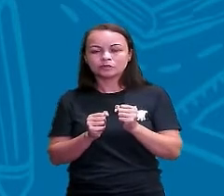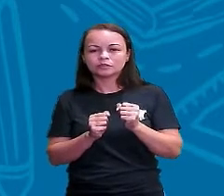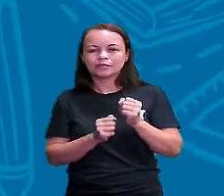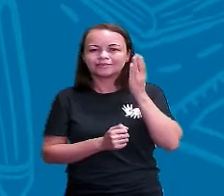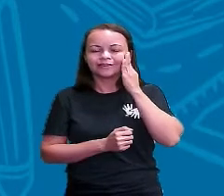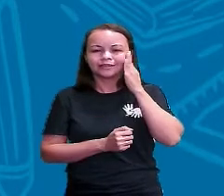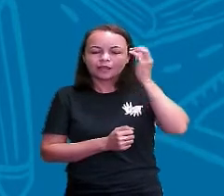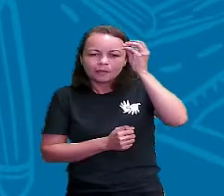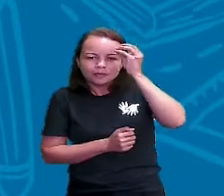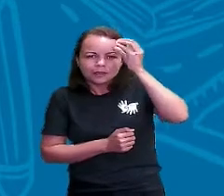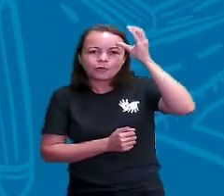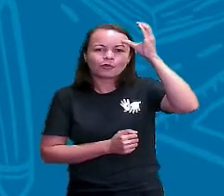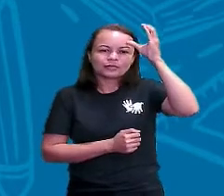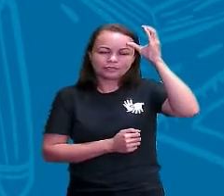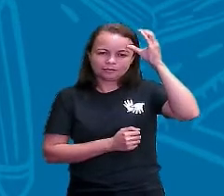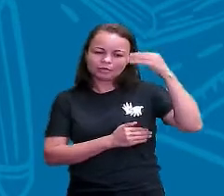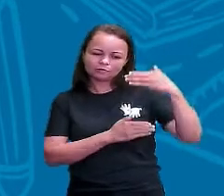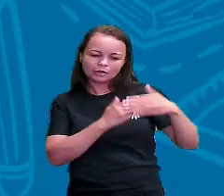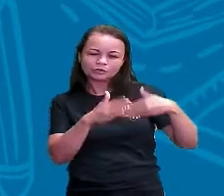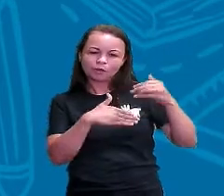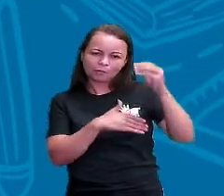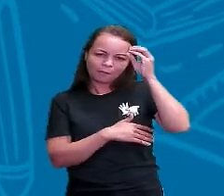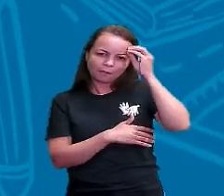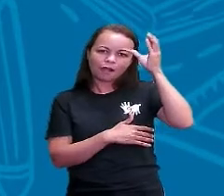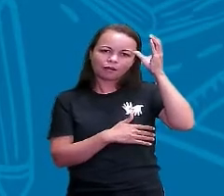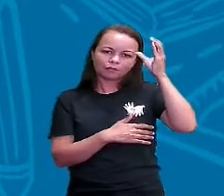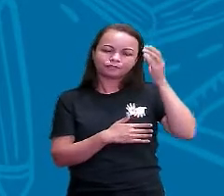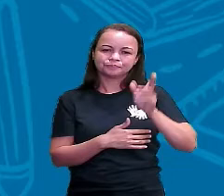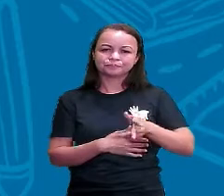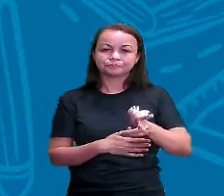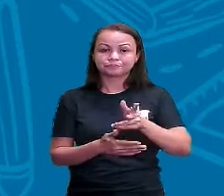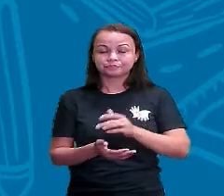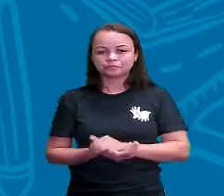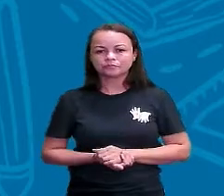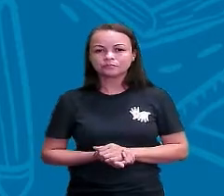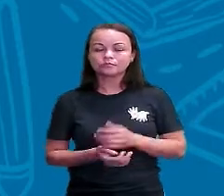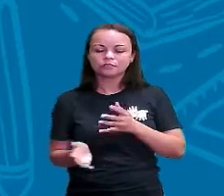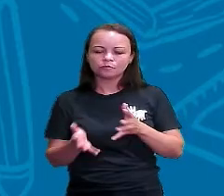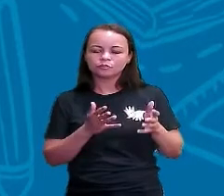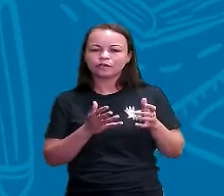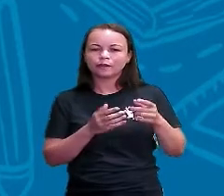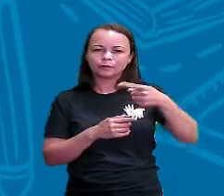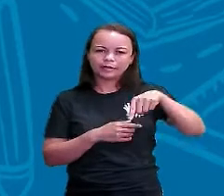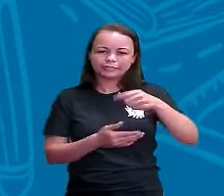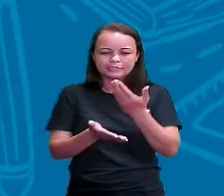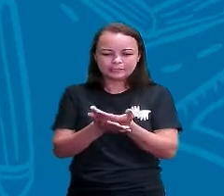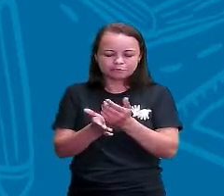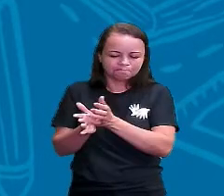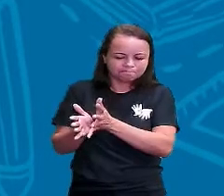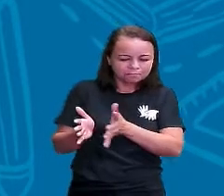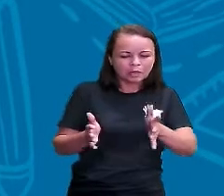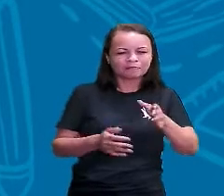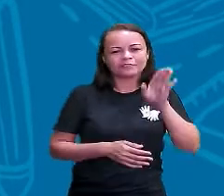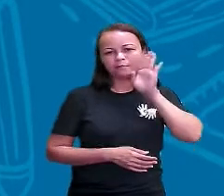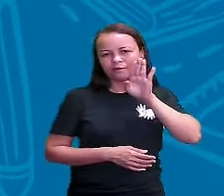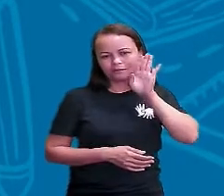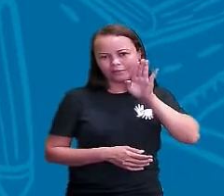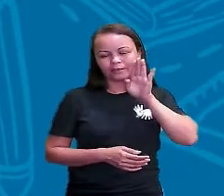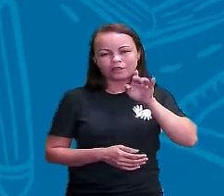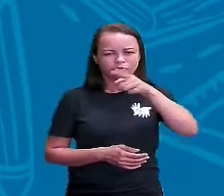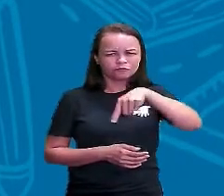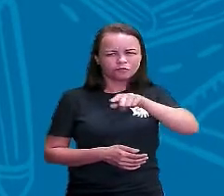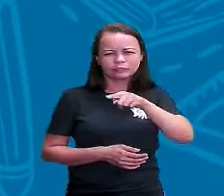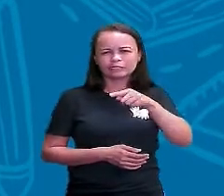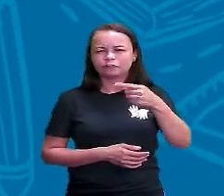crescimento intelectual, para o teu repertório intelectual. Então, vamos lá, porque essa viagem, gente, vai ser muito legal. Eu tenho certeza que você vai ter